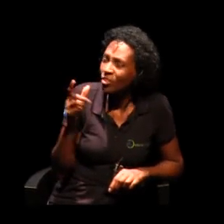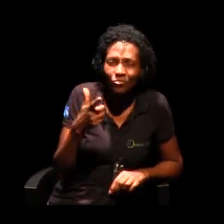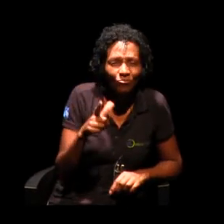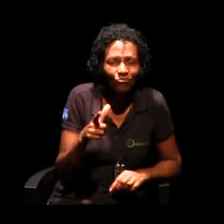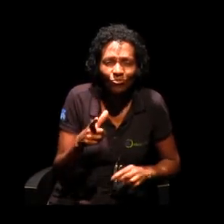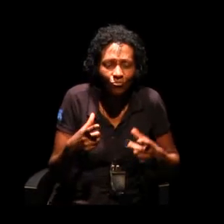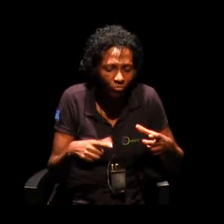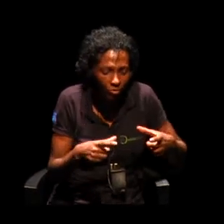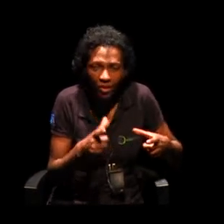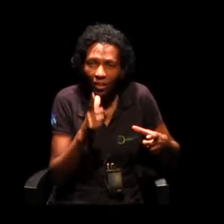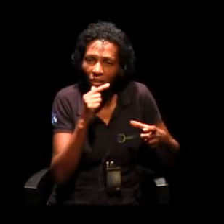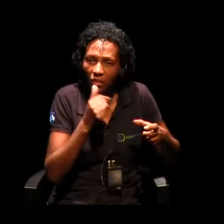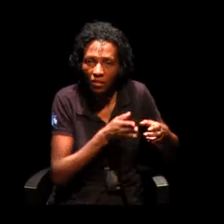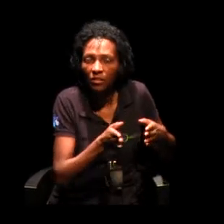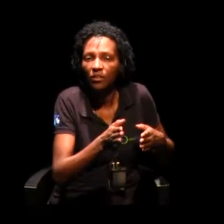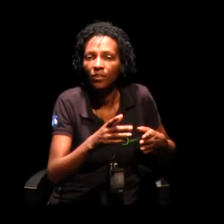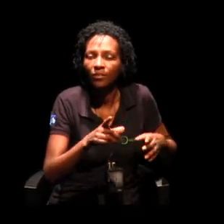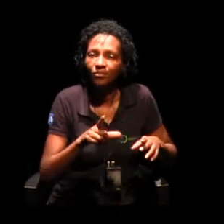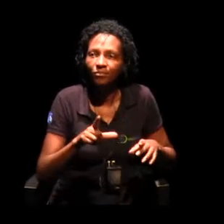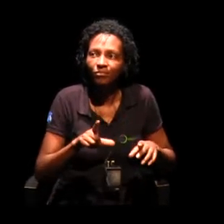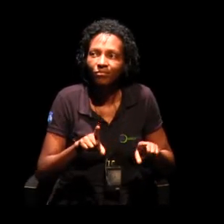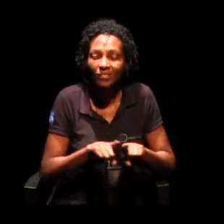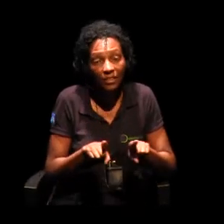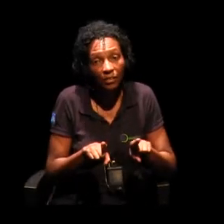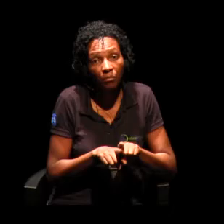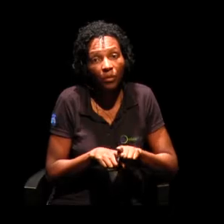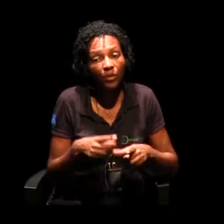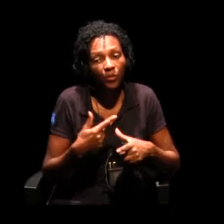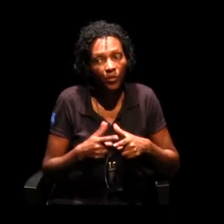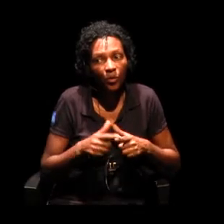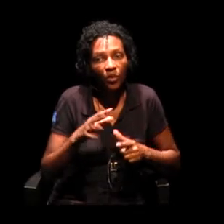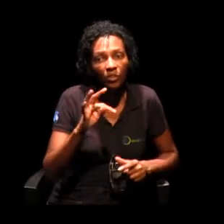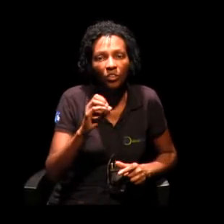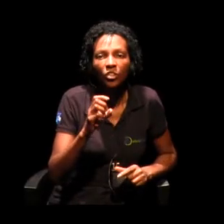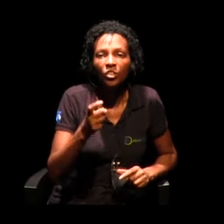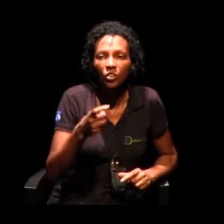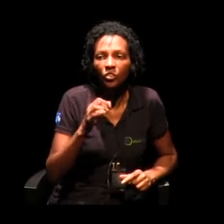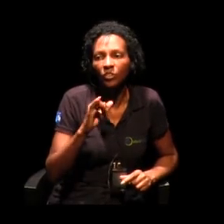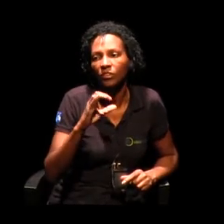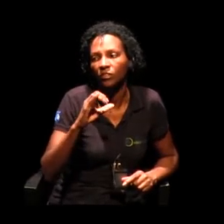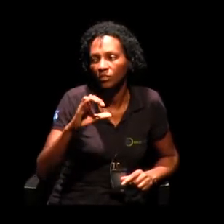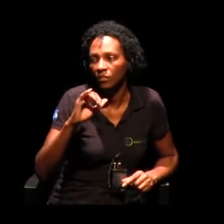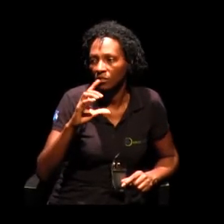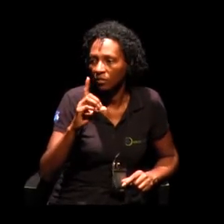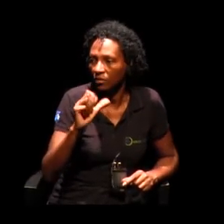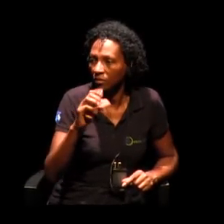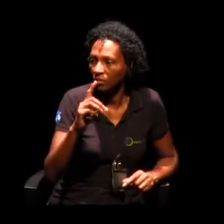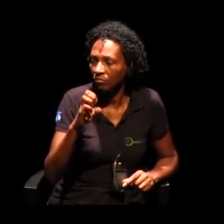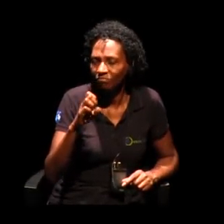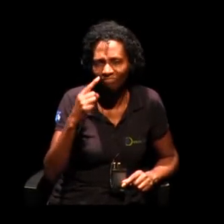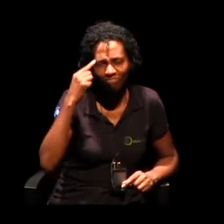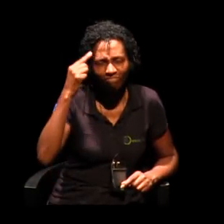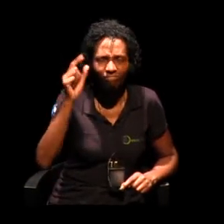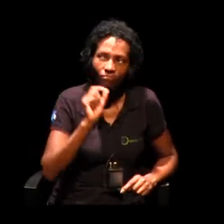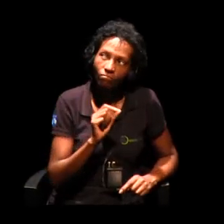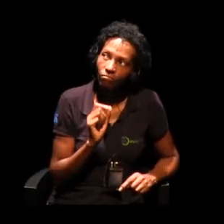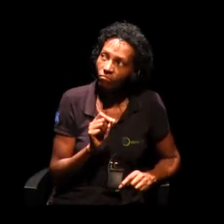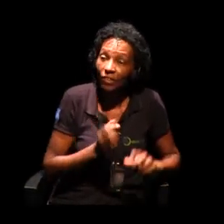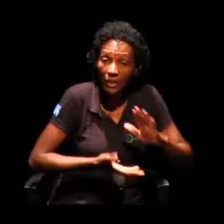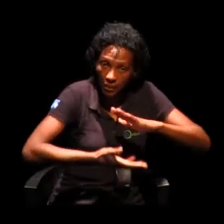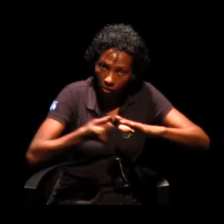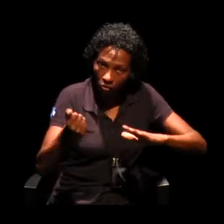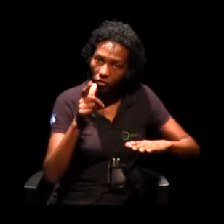vemos que não havia escape para essa água e havia também certa toxicidade. Então, o que eu